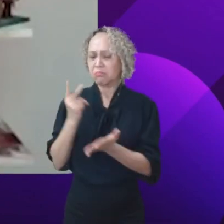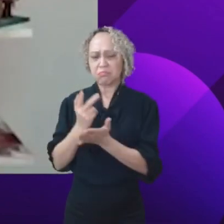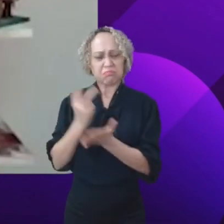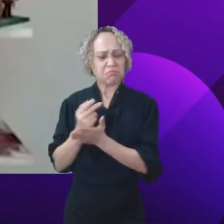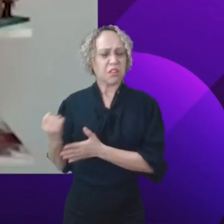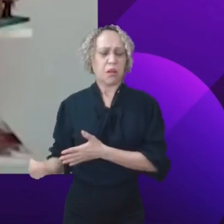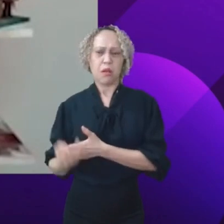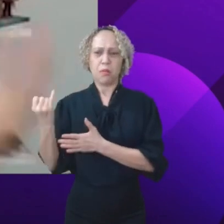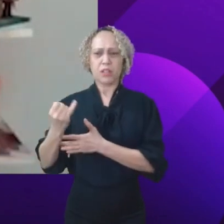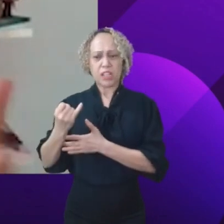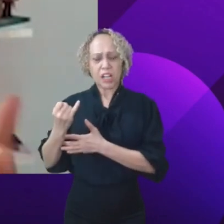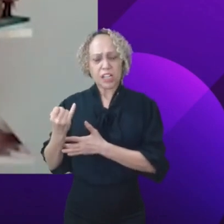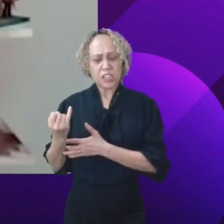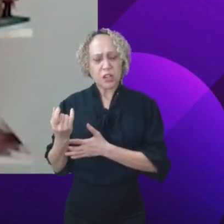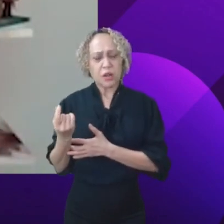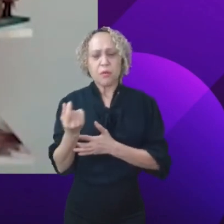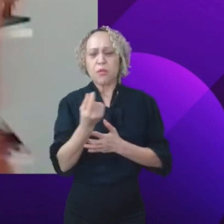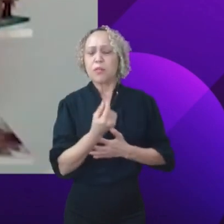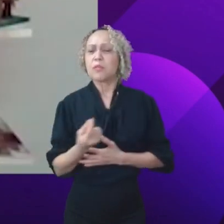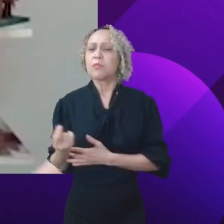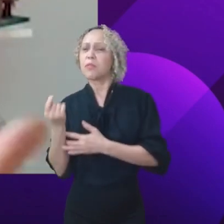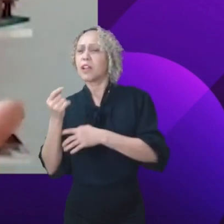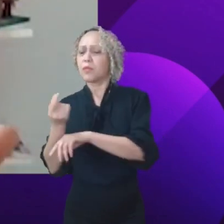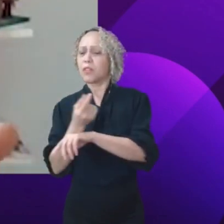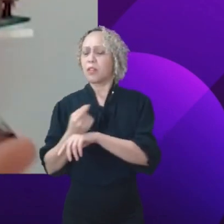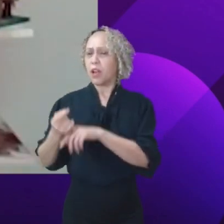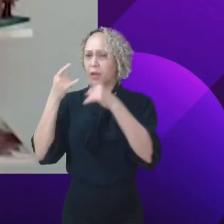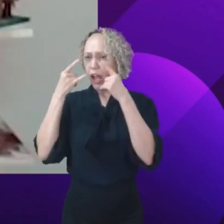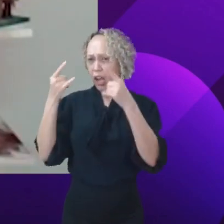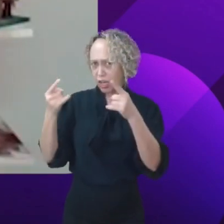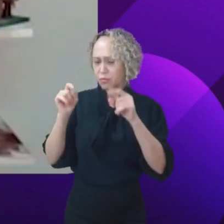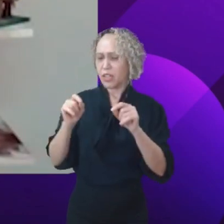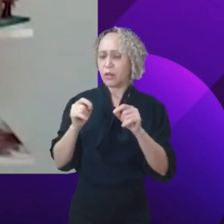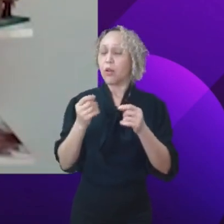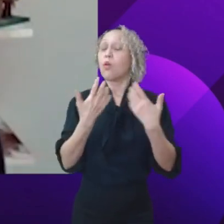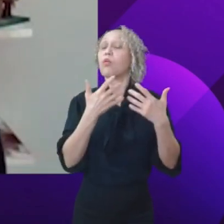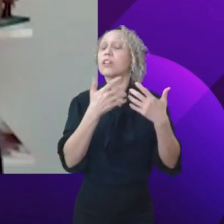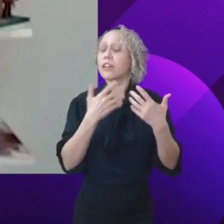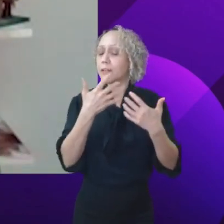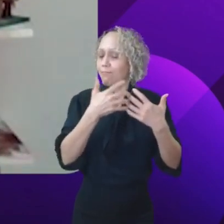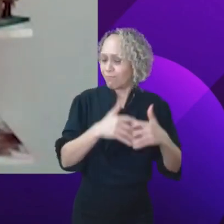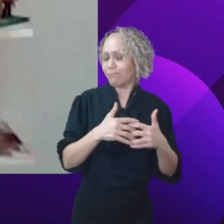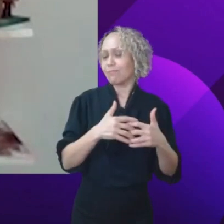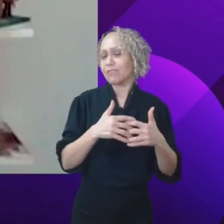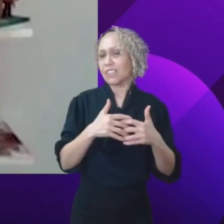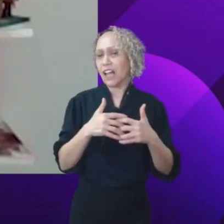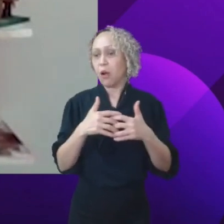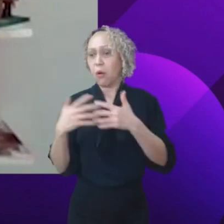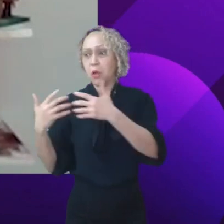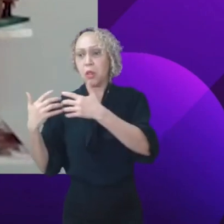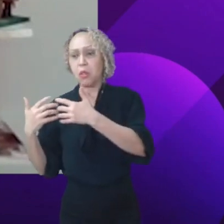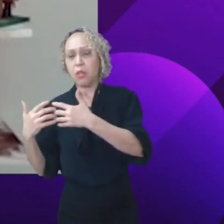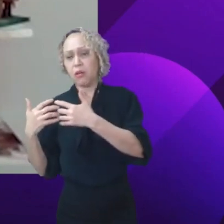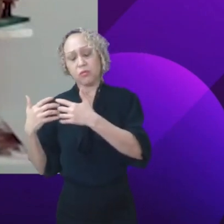produção capitalista, porque é nesse sentido que ele precisa delimitar o que é funcional, o que não é funcional, o que está apto